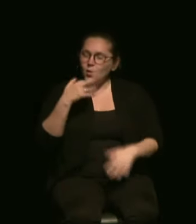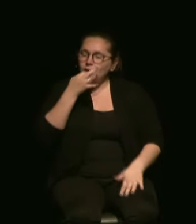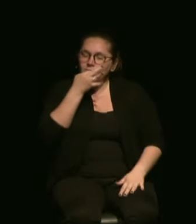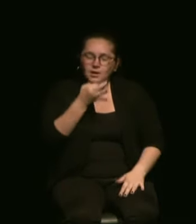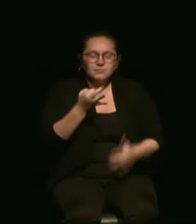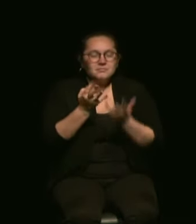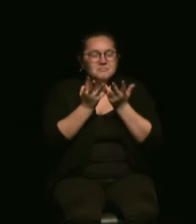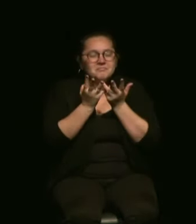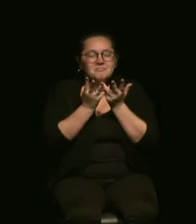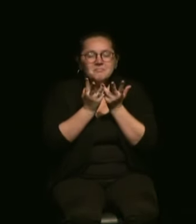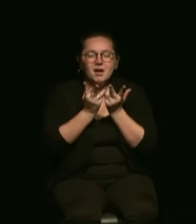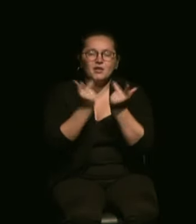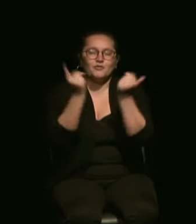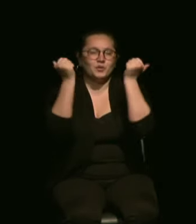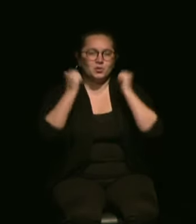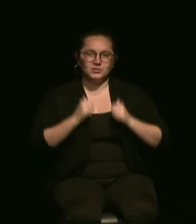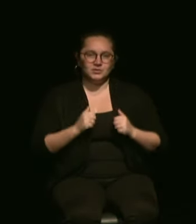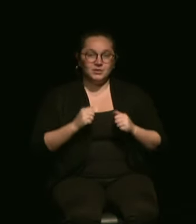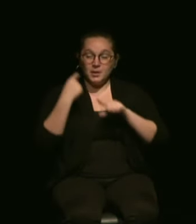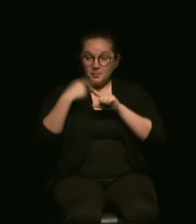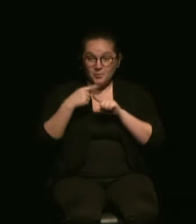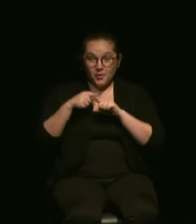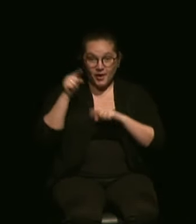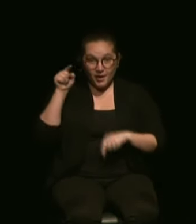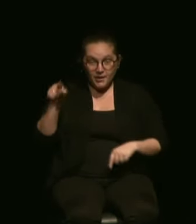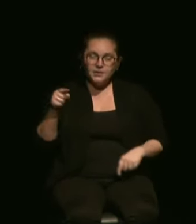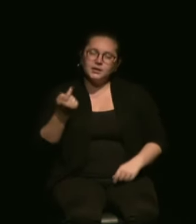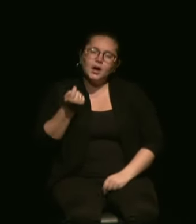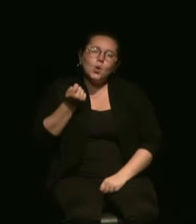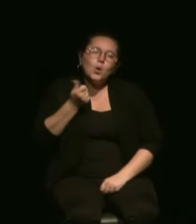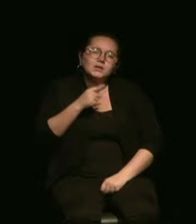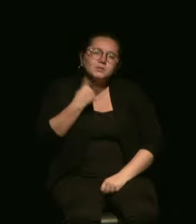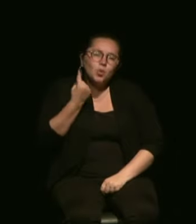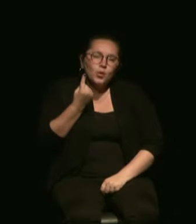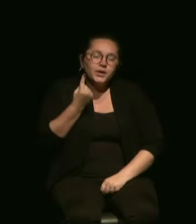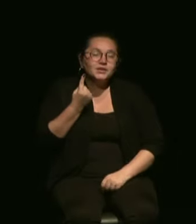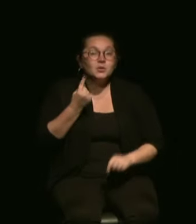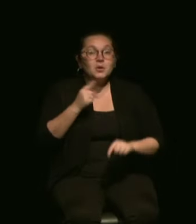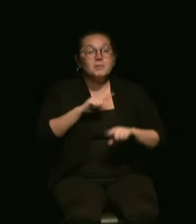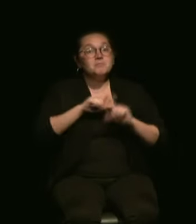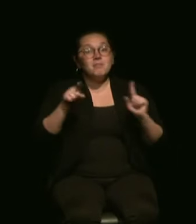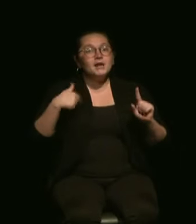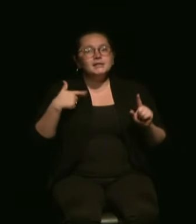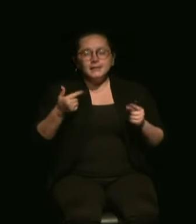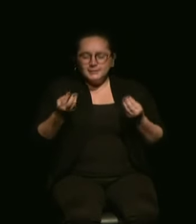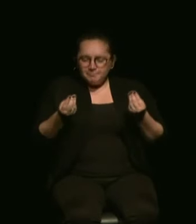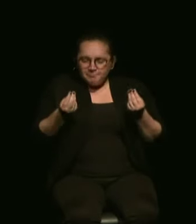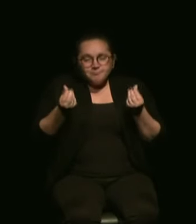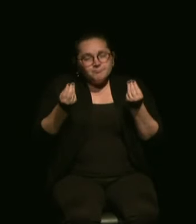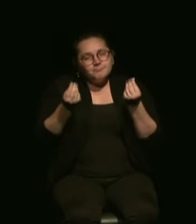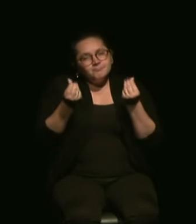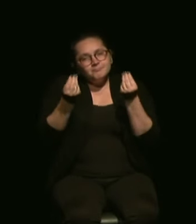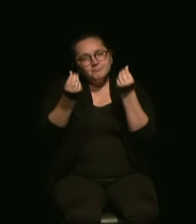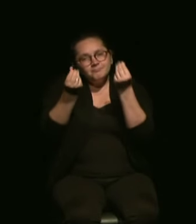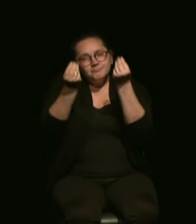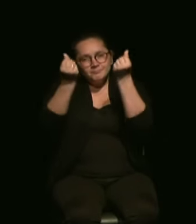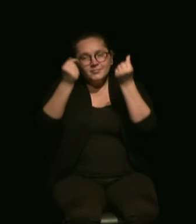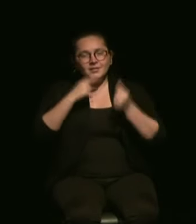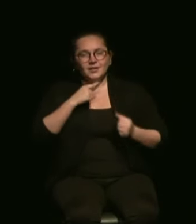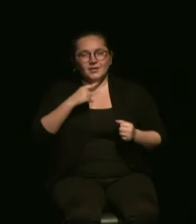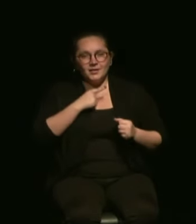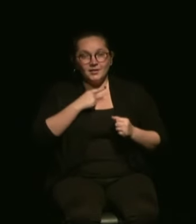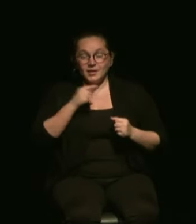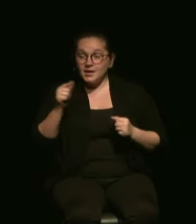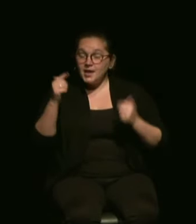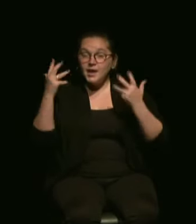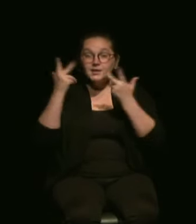Por várias razões. Aqui o Coutinho está no fim da vida, mas também ele está na forma mais apurada do cinema dele. E tem uma